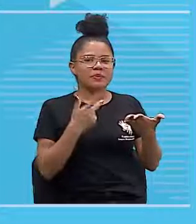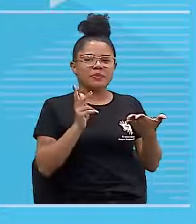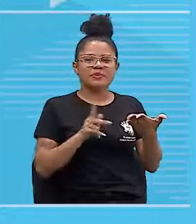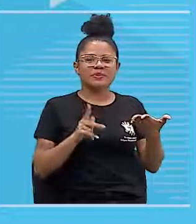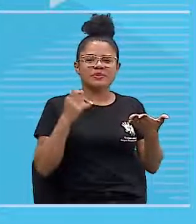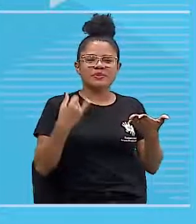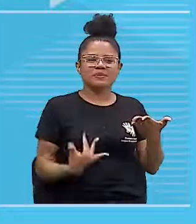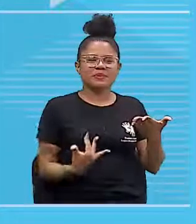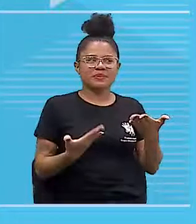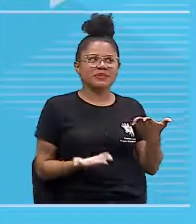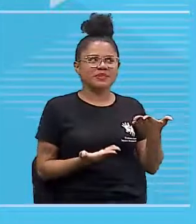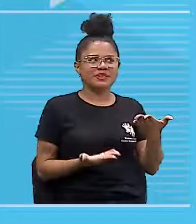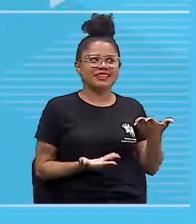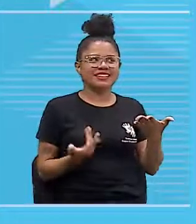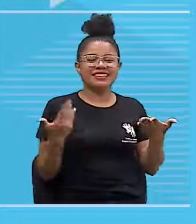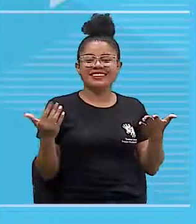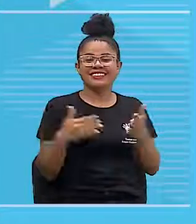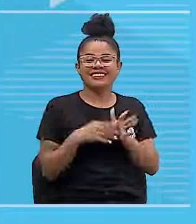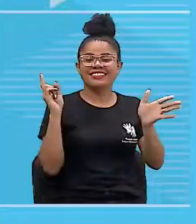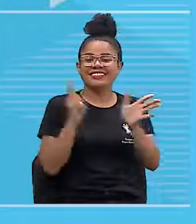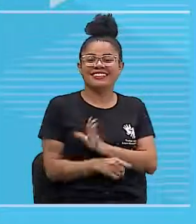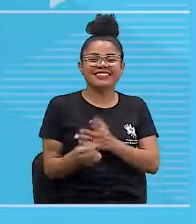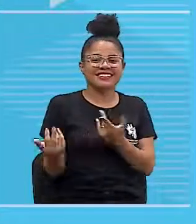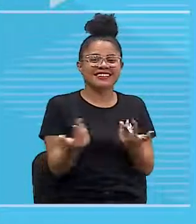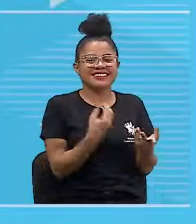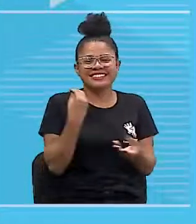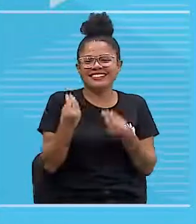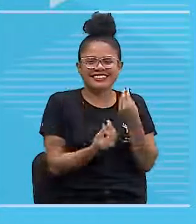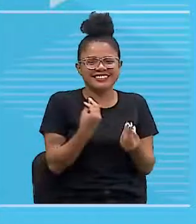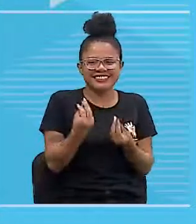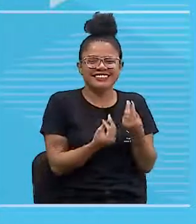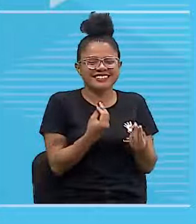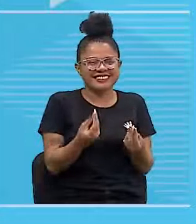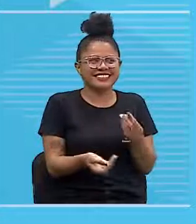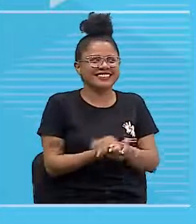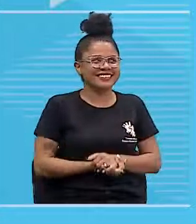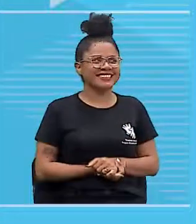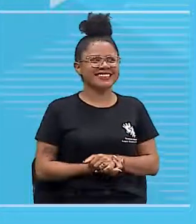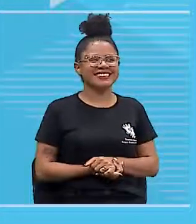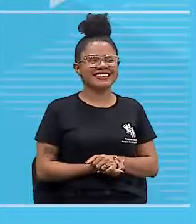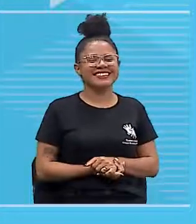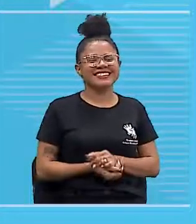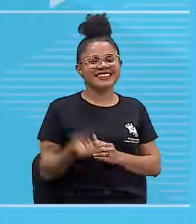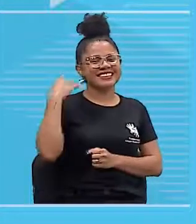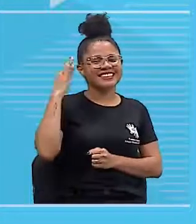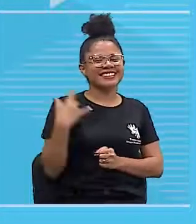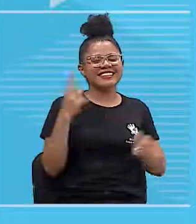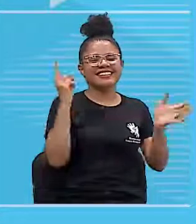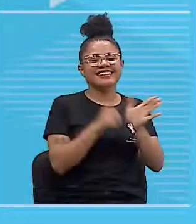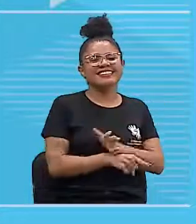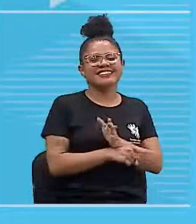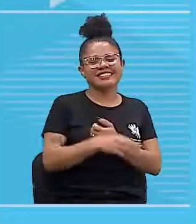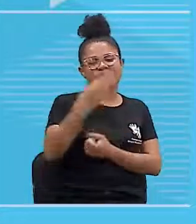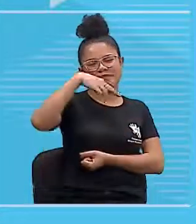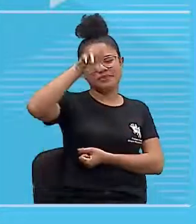do céu até o enunciado é o mesmo como é que pode a Joyce perguntou o que é que eu queria